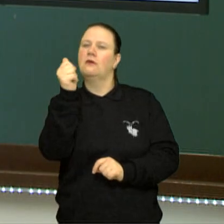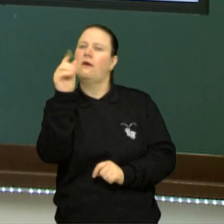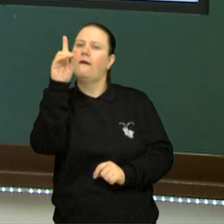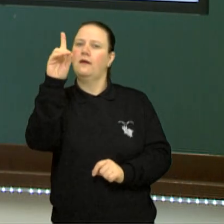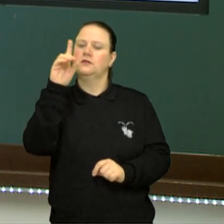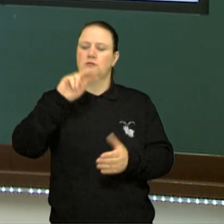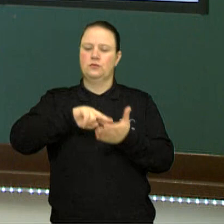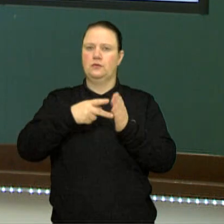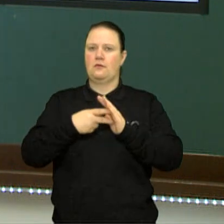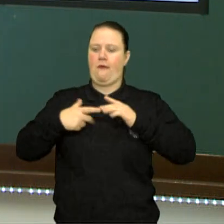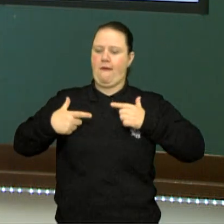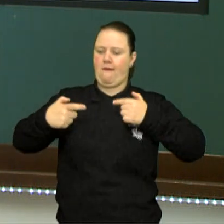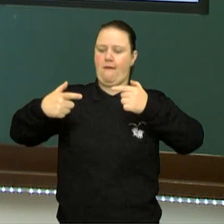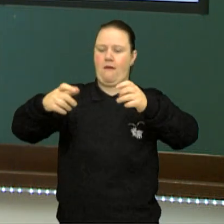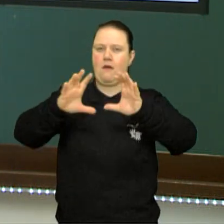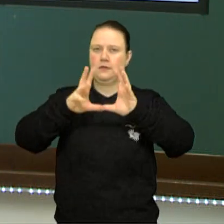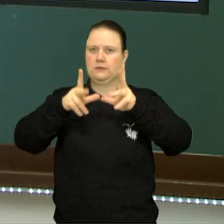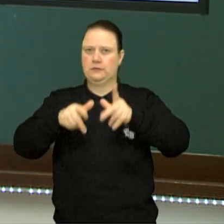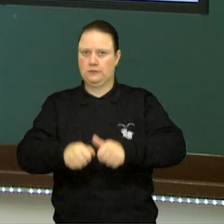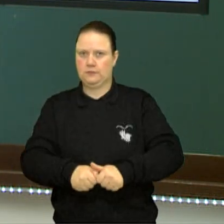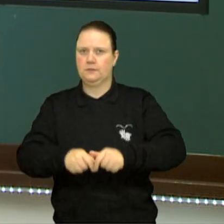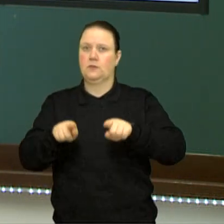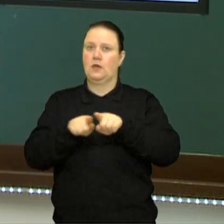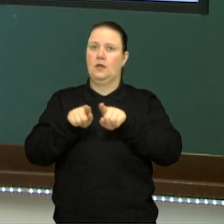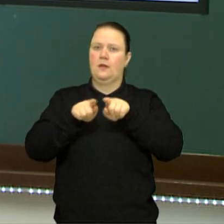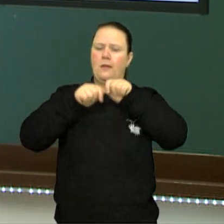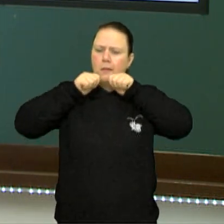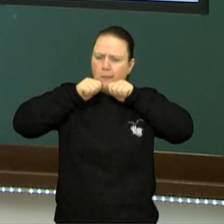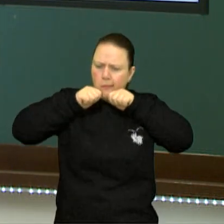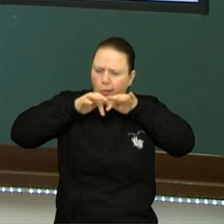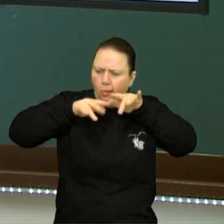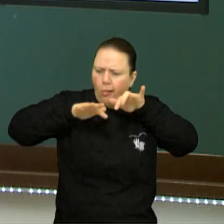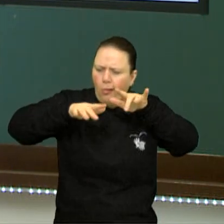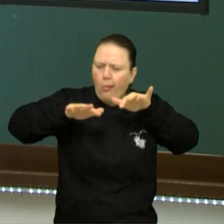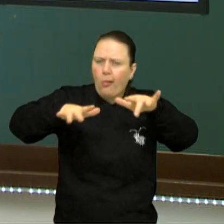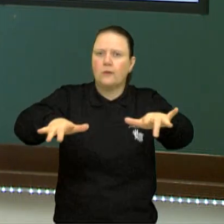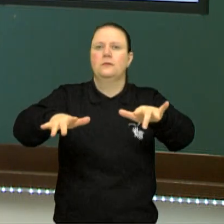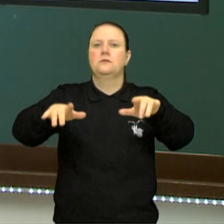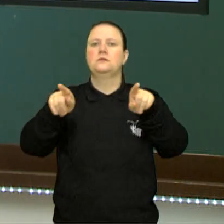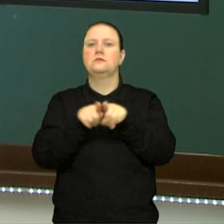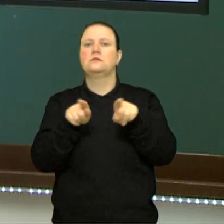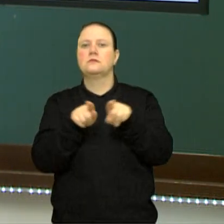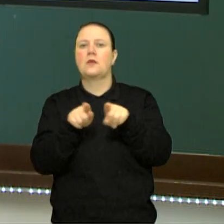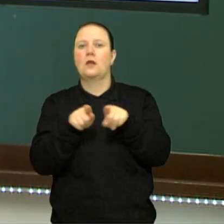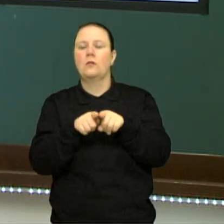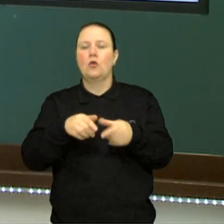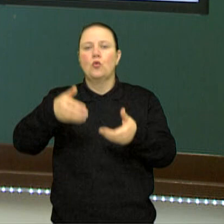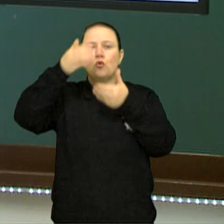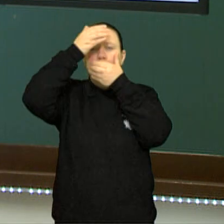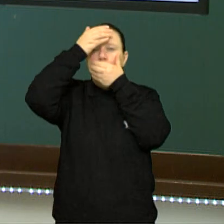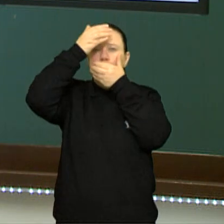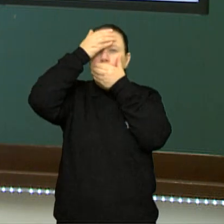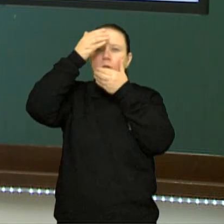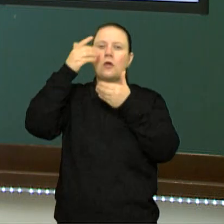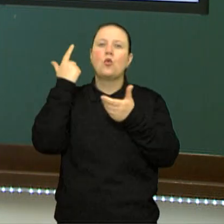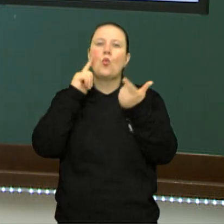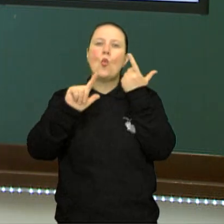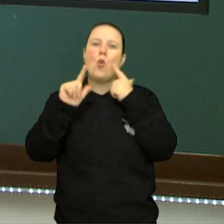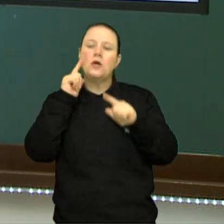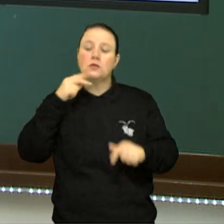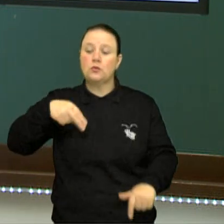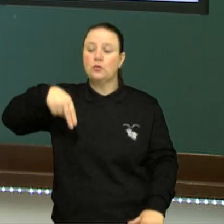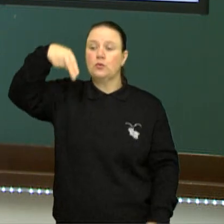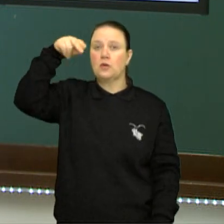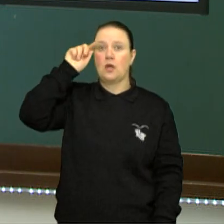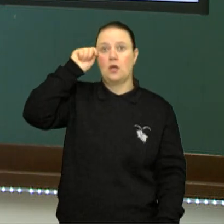né? O islamismo, né, se expandiu pela Península Arábica e os muçulmanos conquistaram o norte da África e a